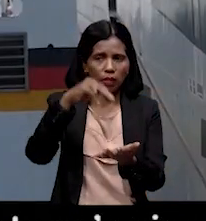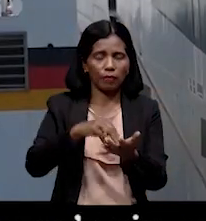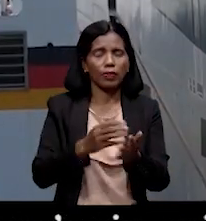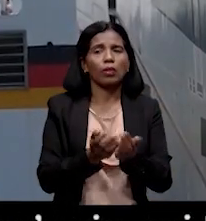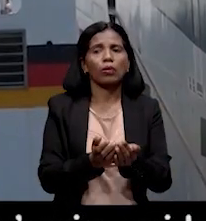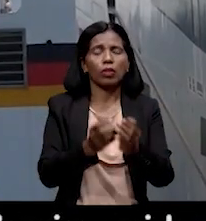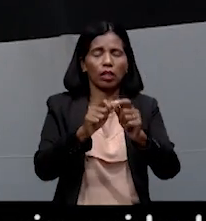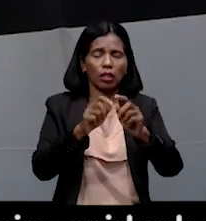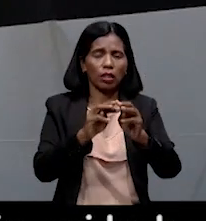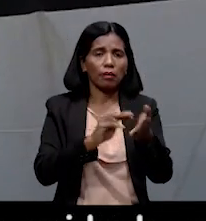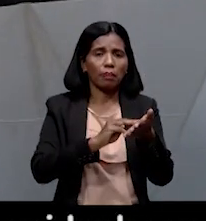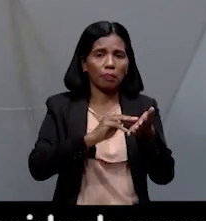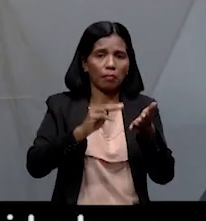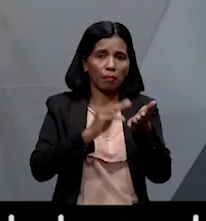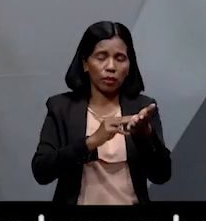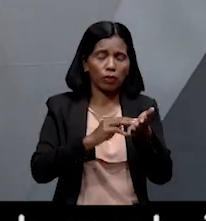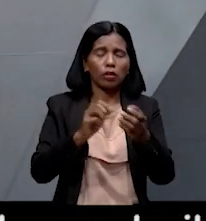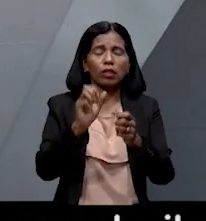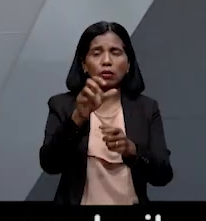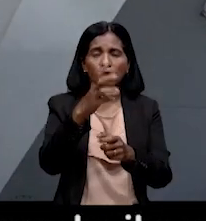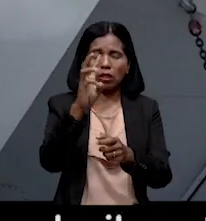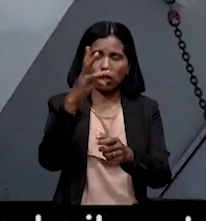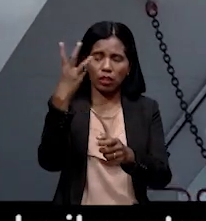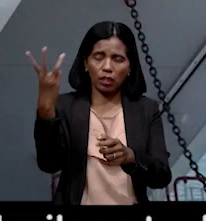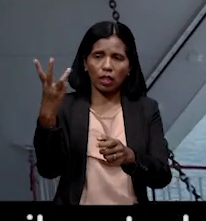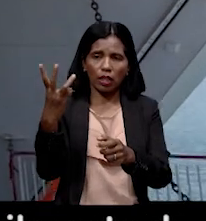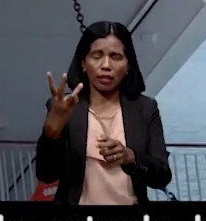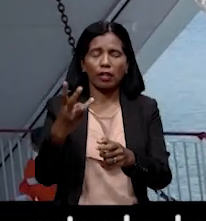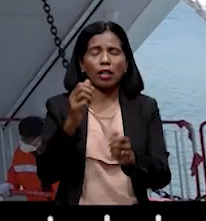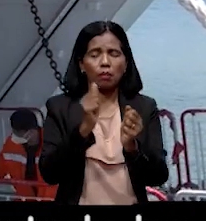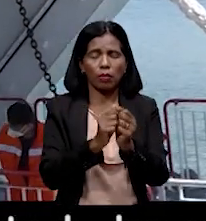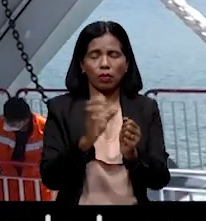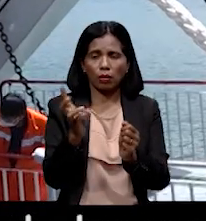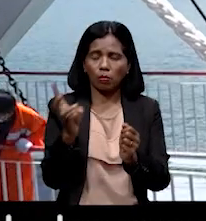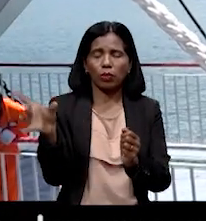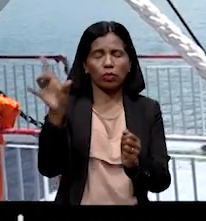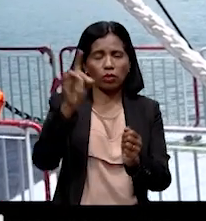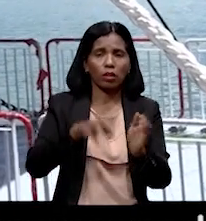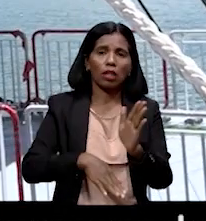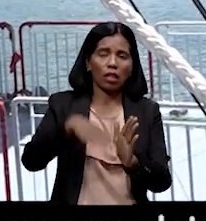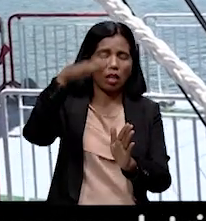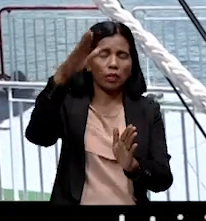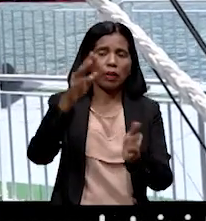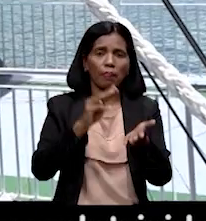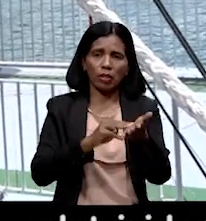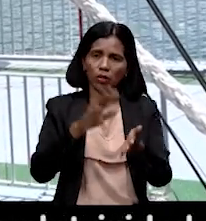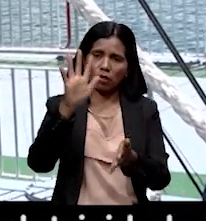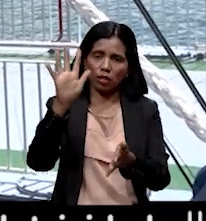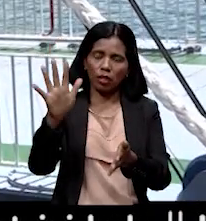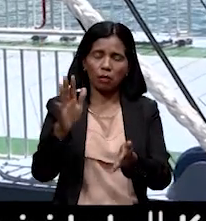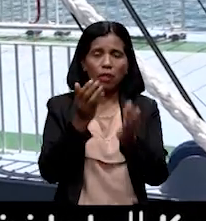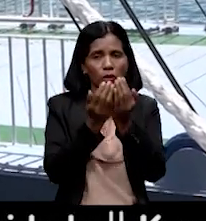largura metru sanulu resinen, comprimento metru nenulu resin hitu liu, altura quase metru lima, no capacidade